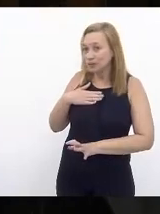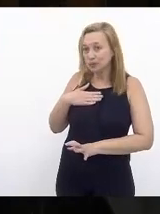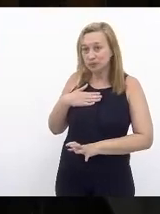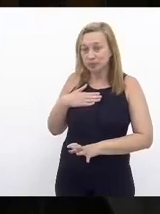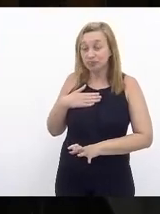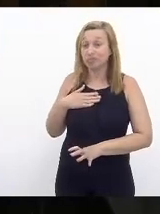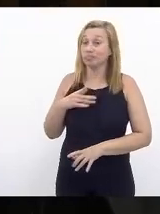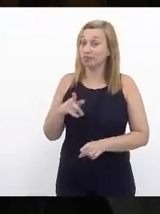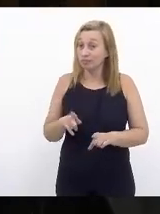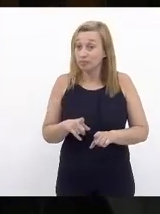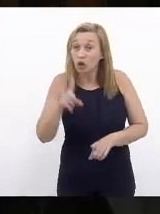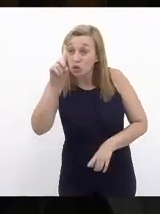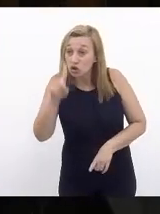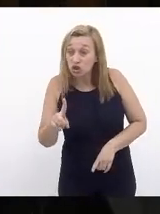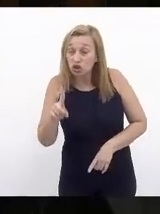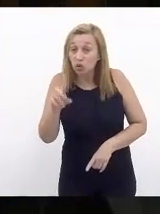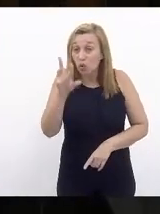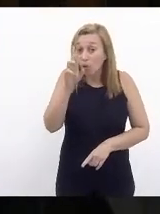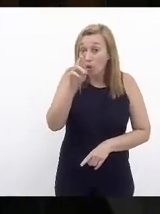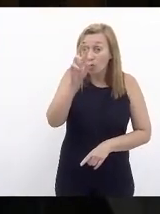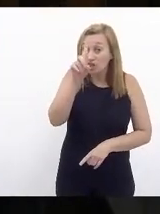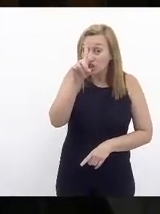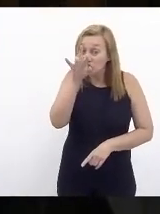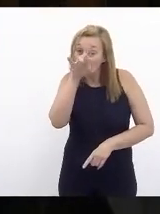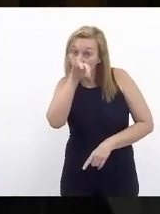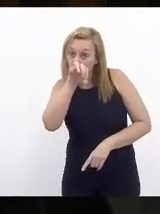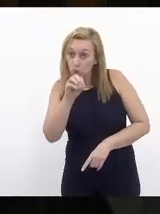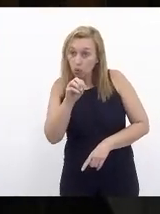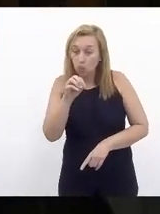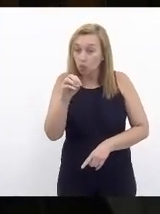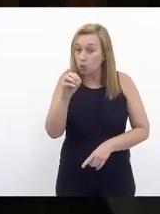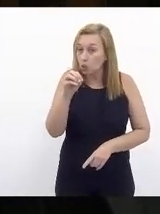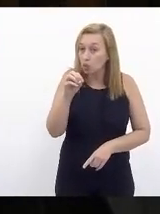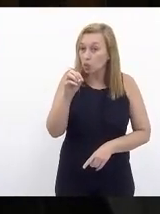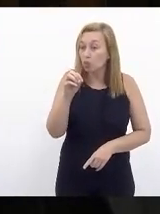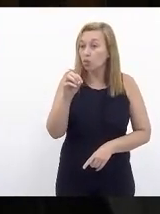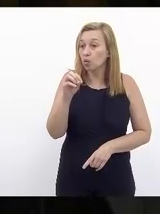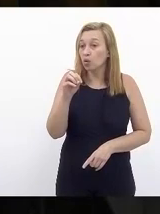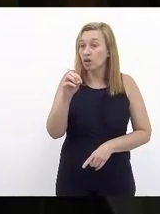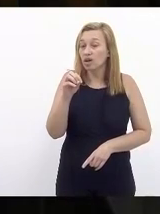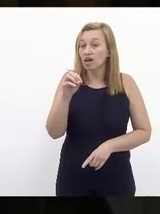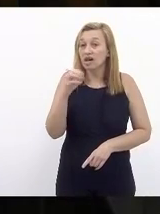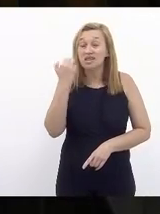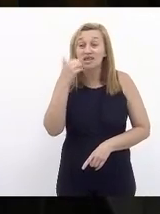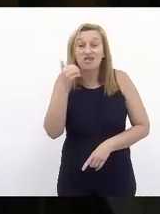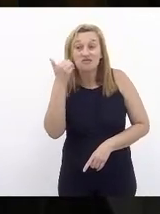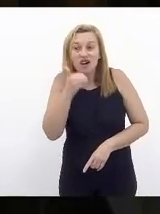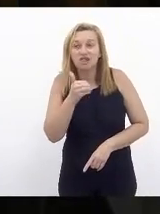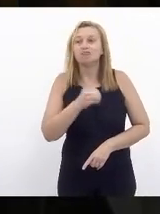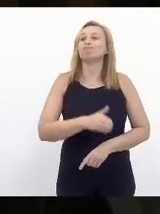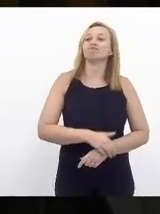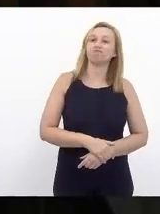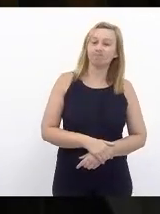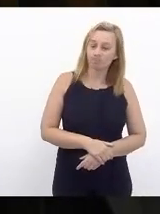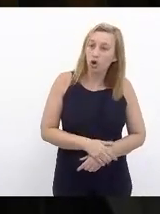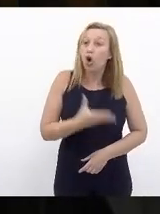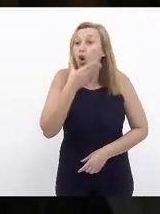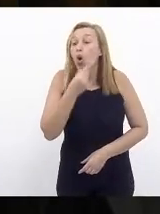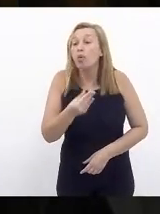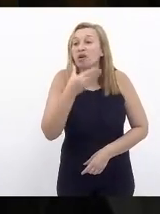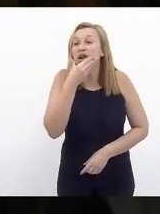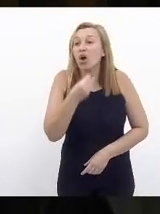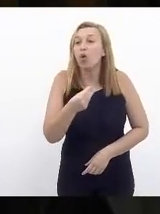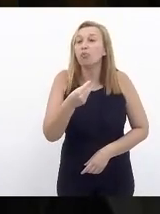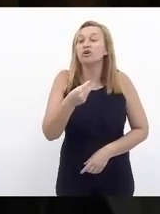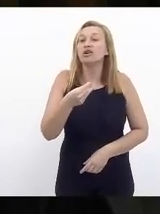Além de tudo, o diretor Rodrigo é um covarde. Não honra o que tem nas pernas, entre as pernas. Covarde. Porque homem que é homem assume